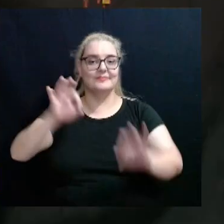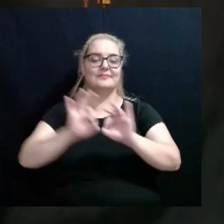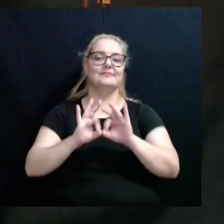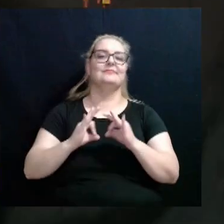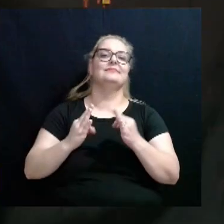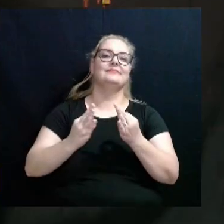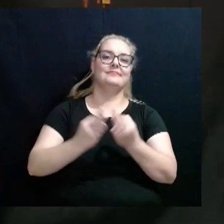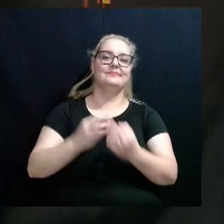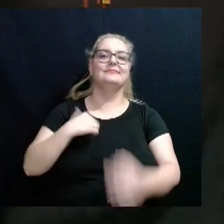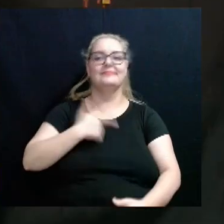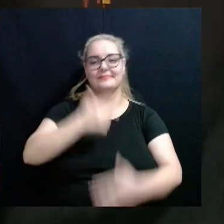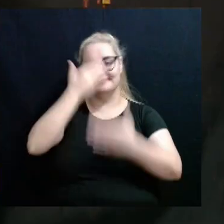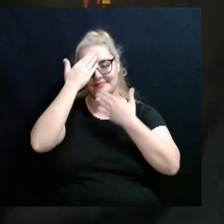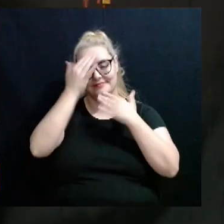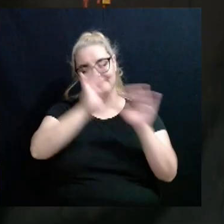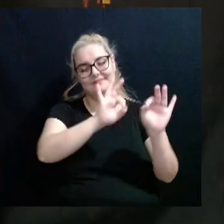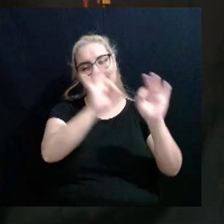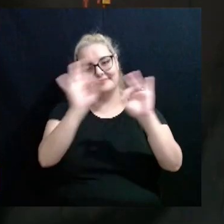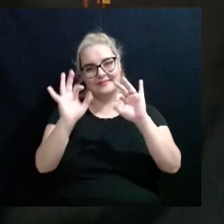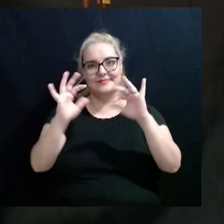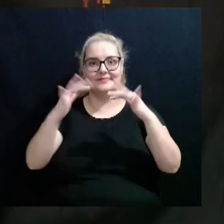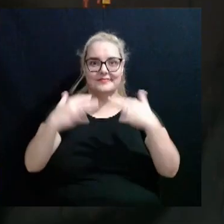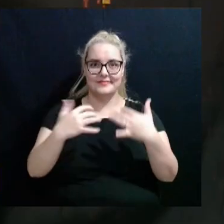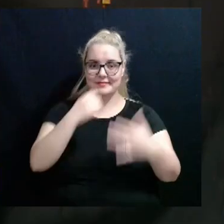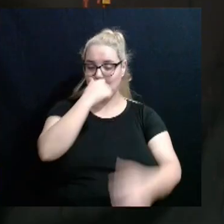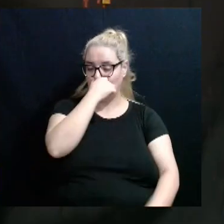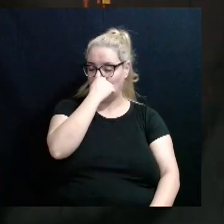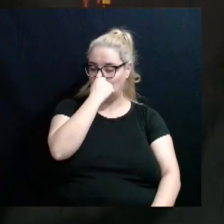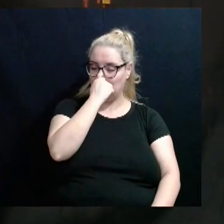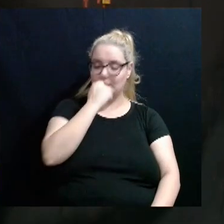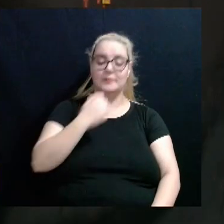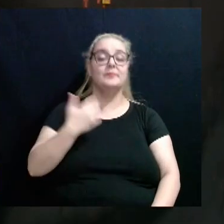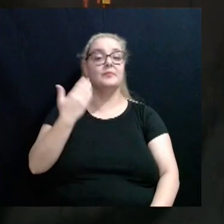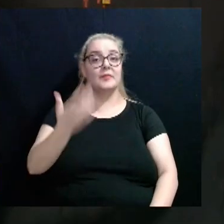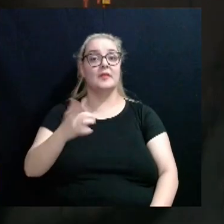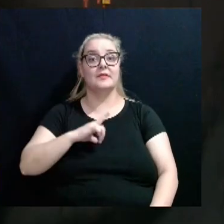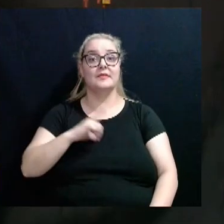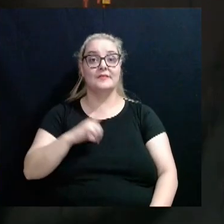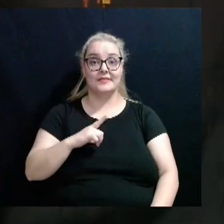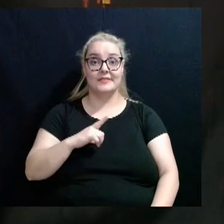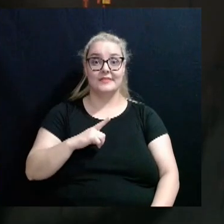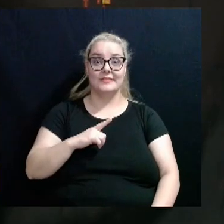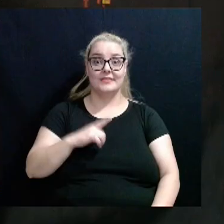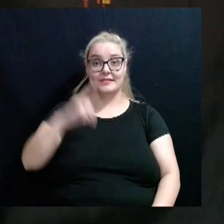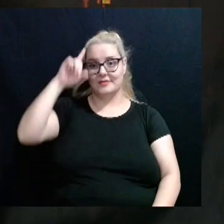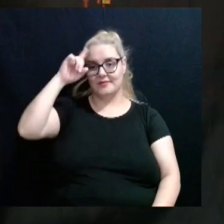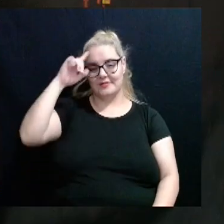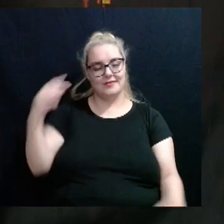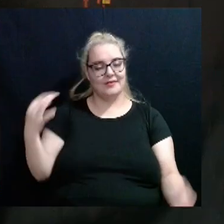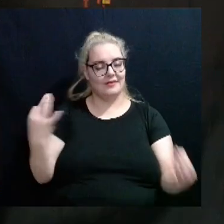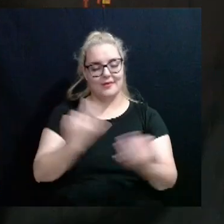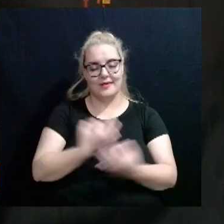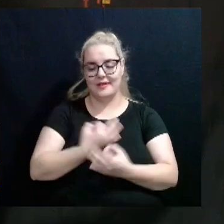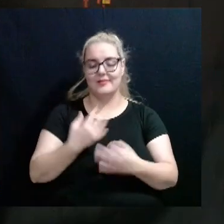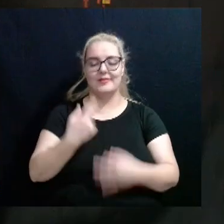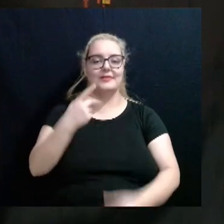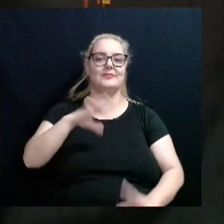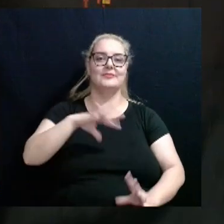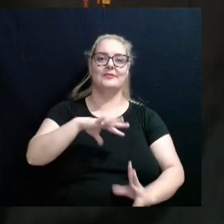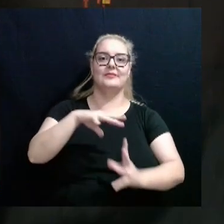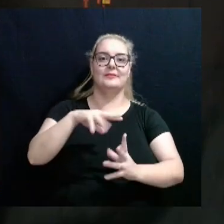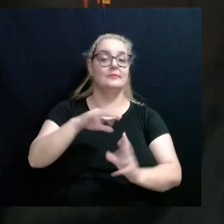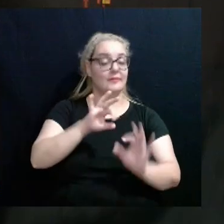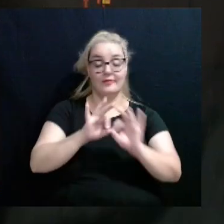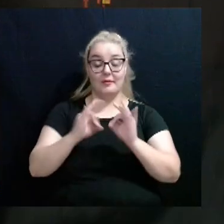sua audiência, a sua companhia, que você tenha aí um dia maravilhoso com a sua família. Aproveite o domingo